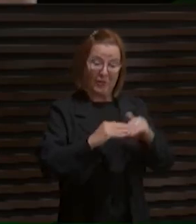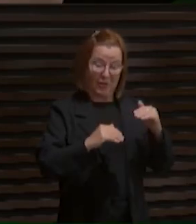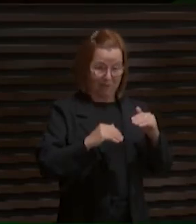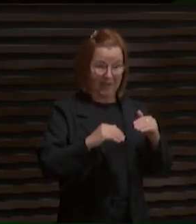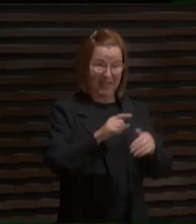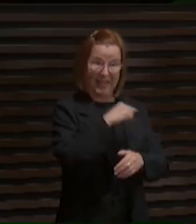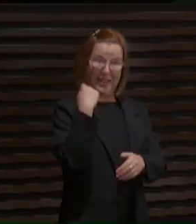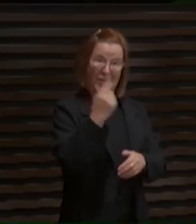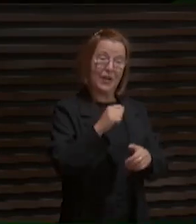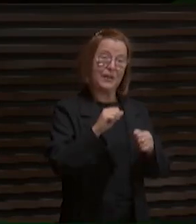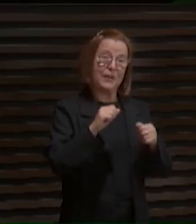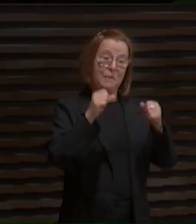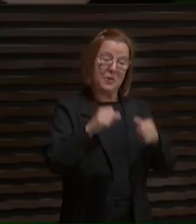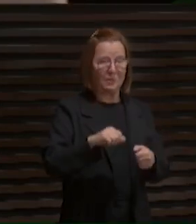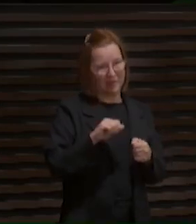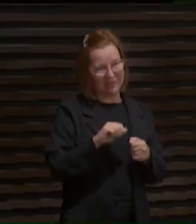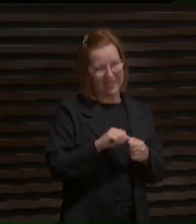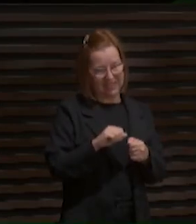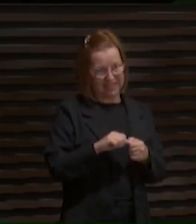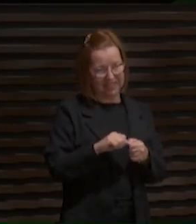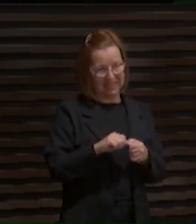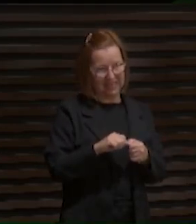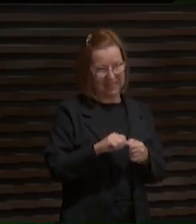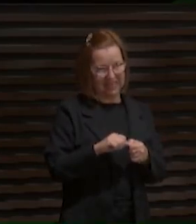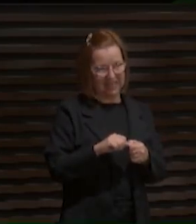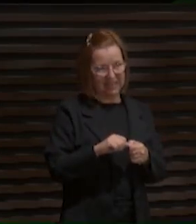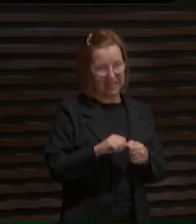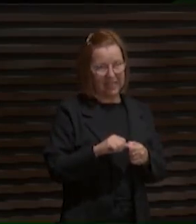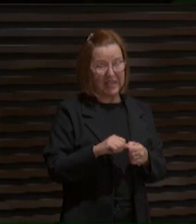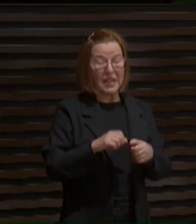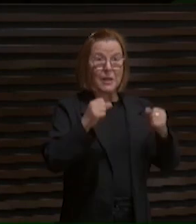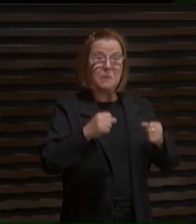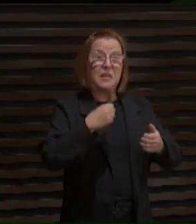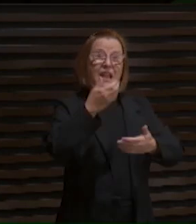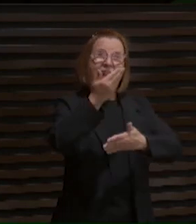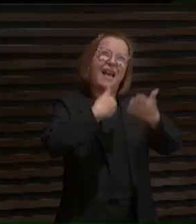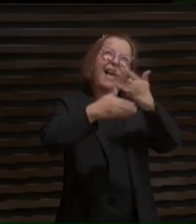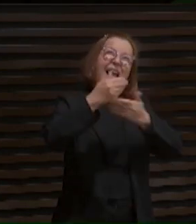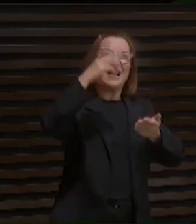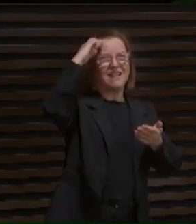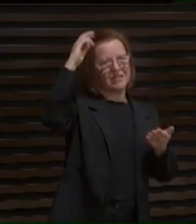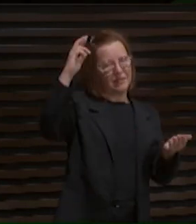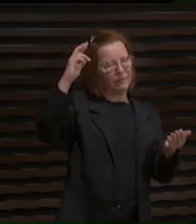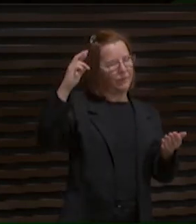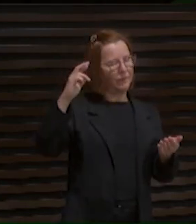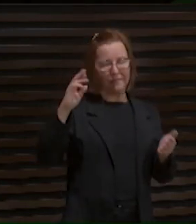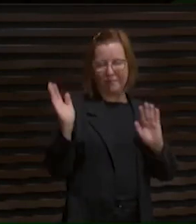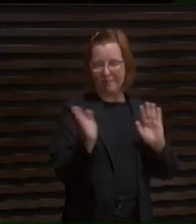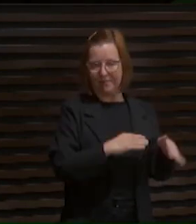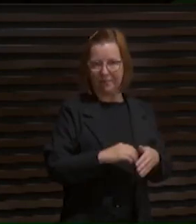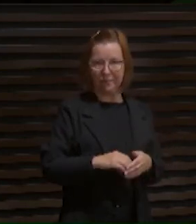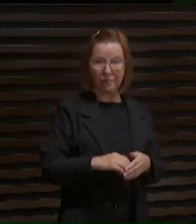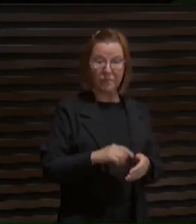que vão fazer o Senhor olhar para nós e se agradar. Nós já fomos